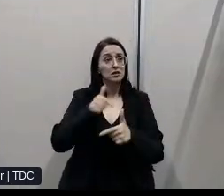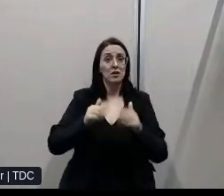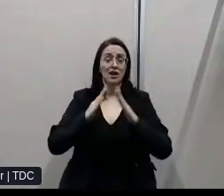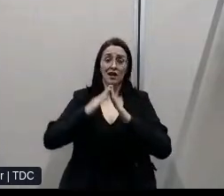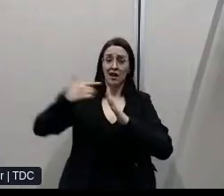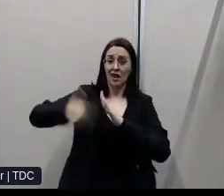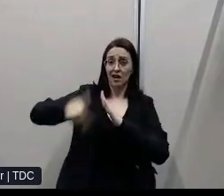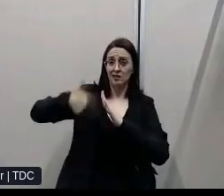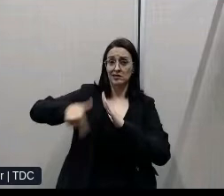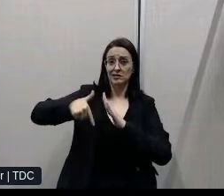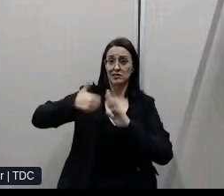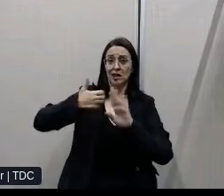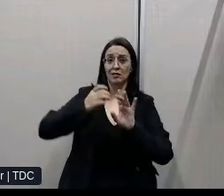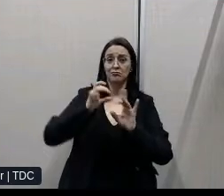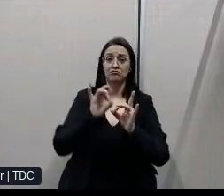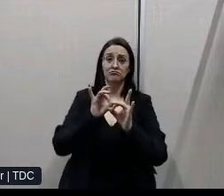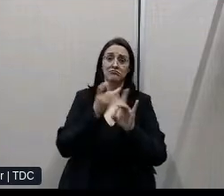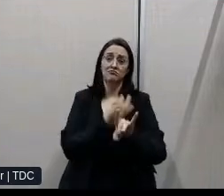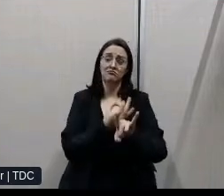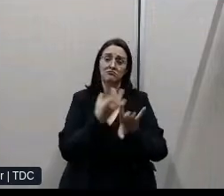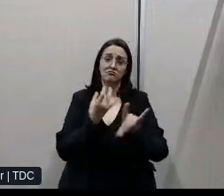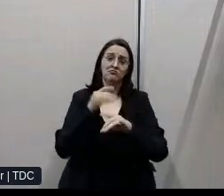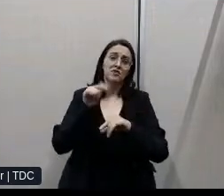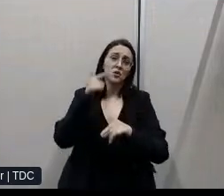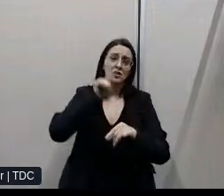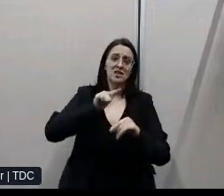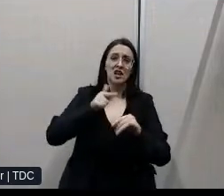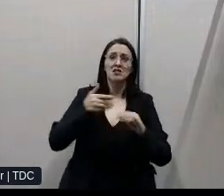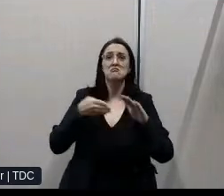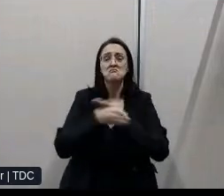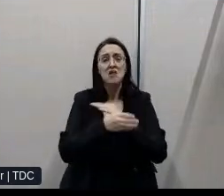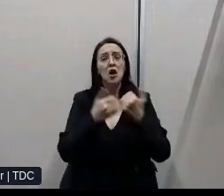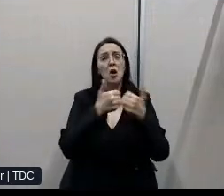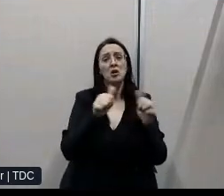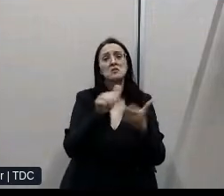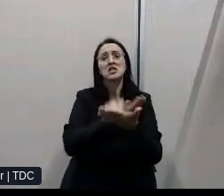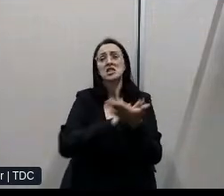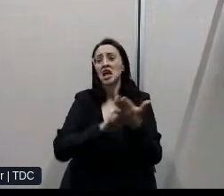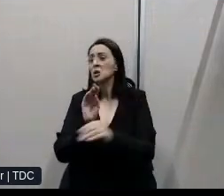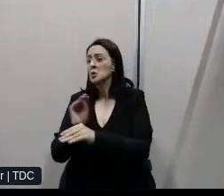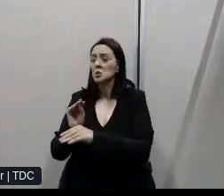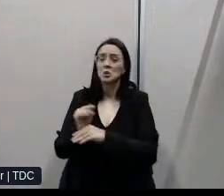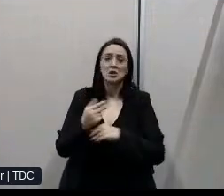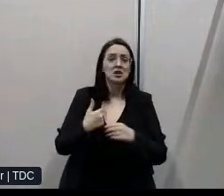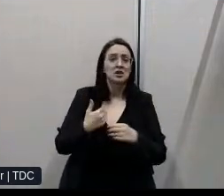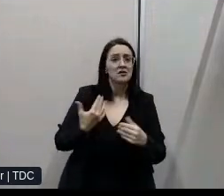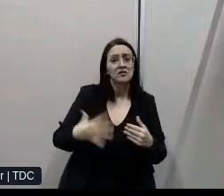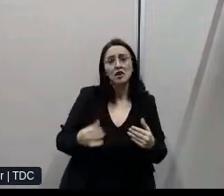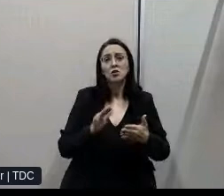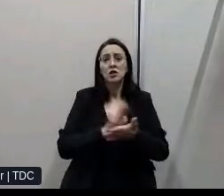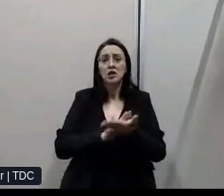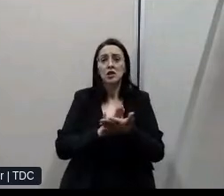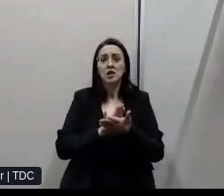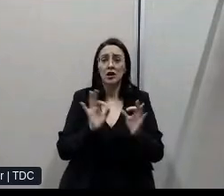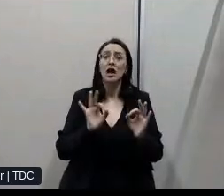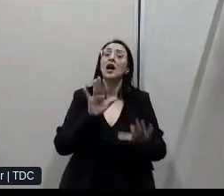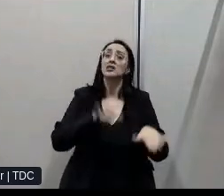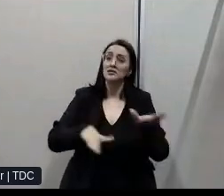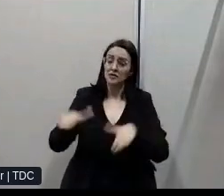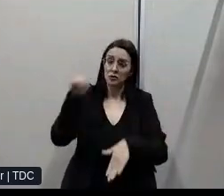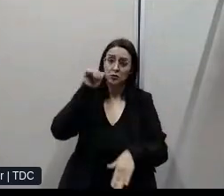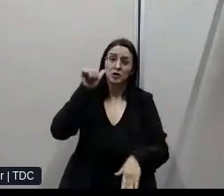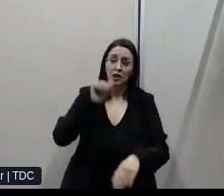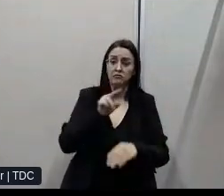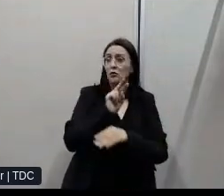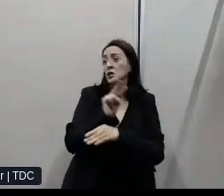de casa, trabalhem remoto, sem precisar passar pelo transporte, podendo estar cuidando dos filhos, que é muitas vezes uma das coisas que as